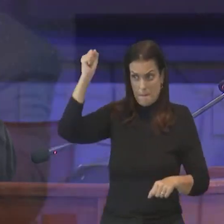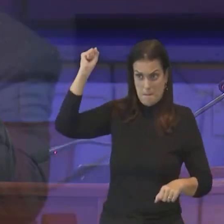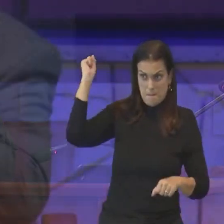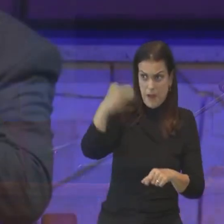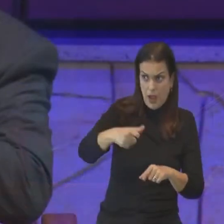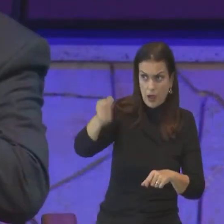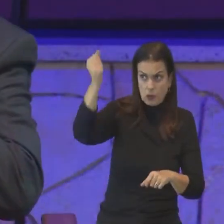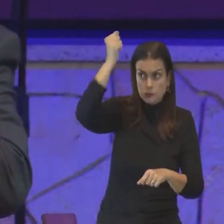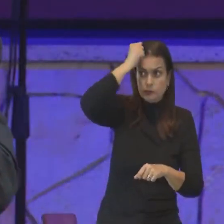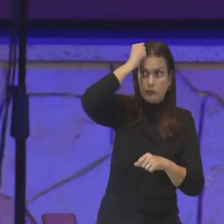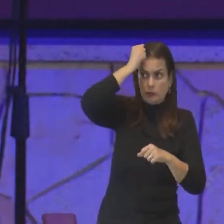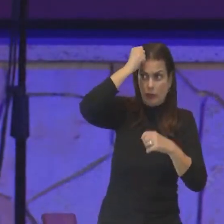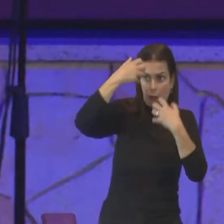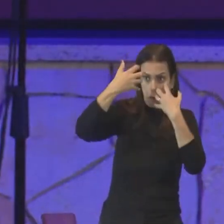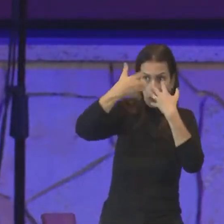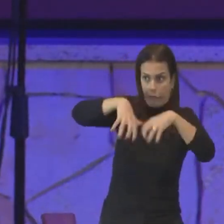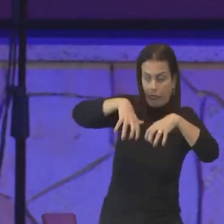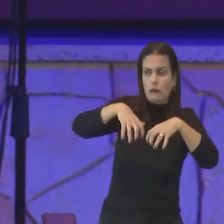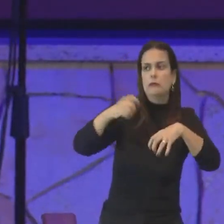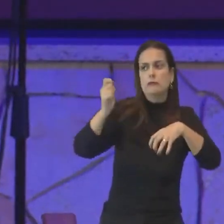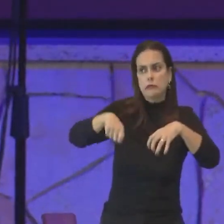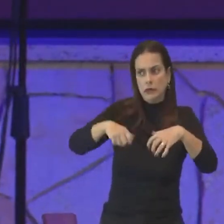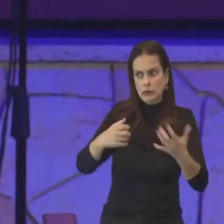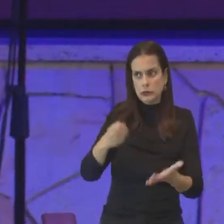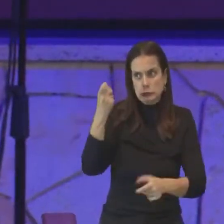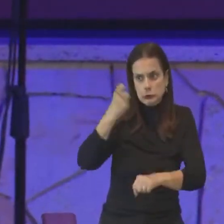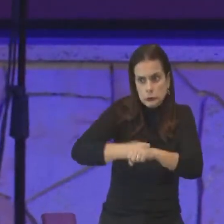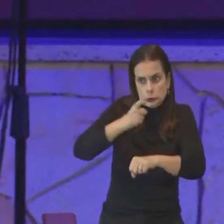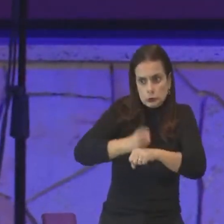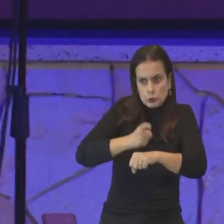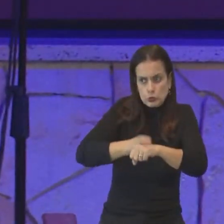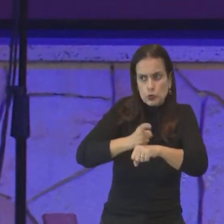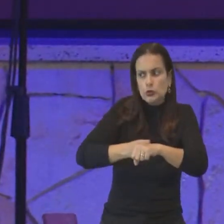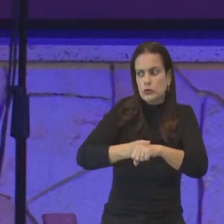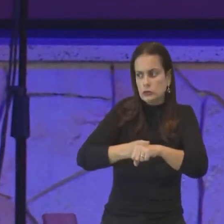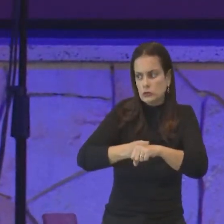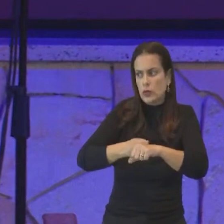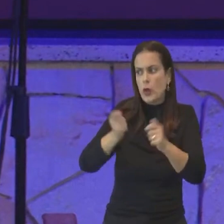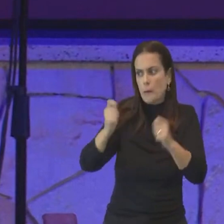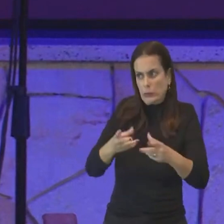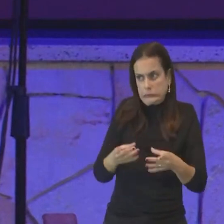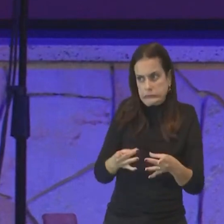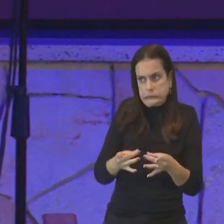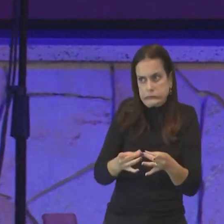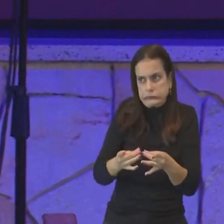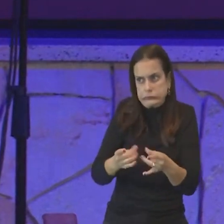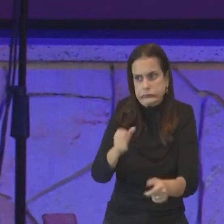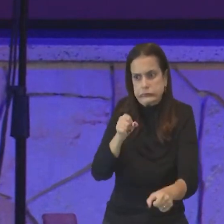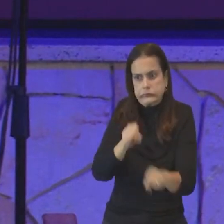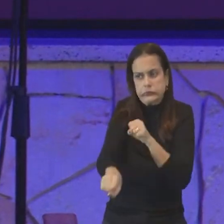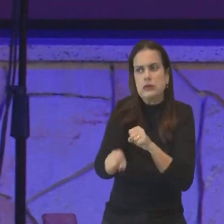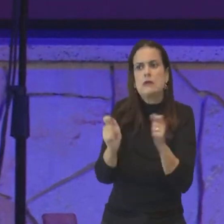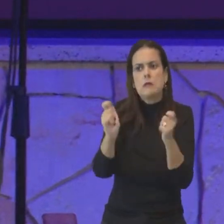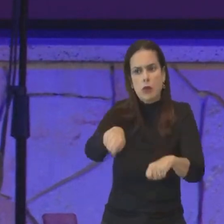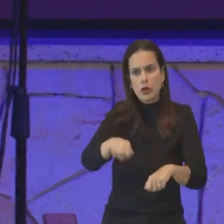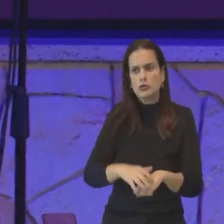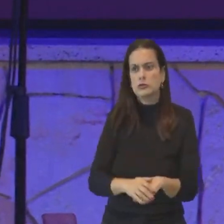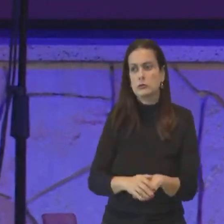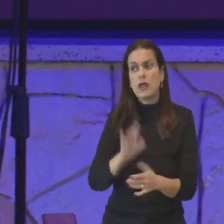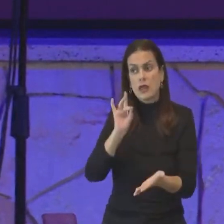uma pedra ou uma palavra dura como pedra, tem poder de destruir. E é verdade que